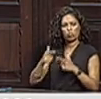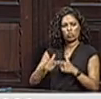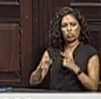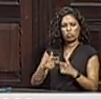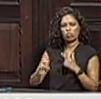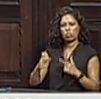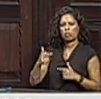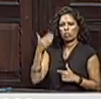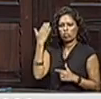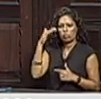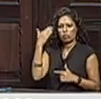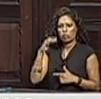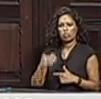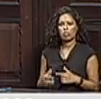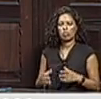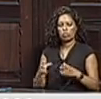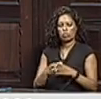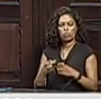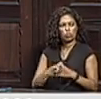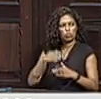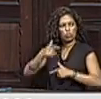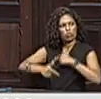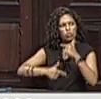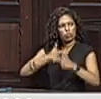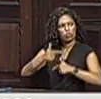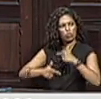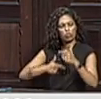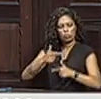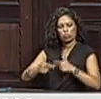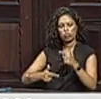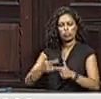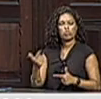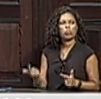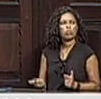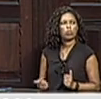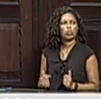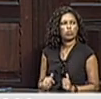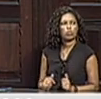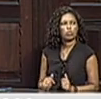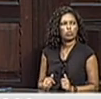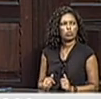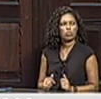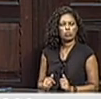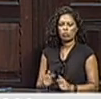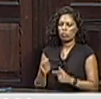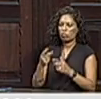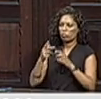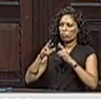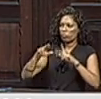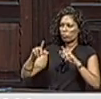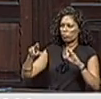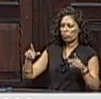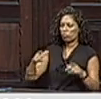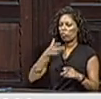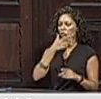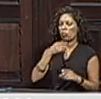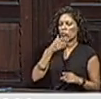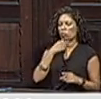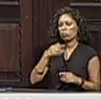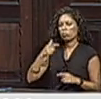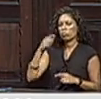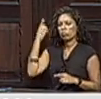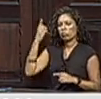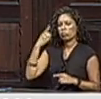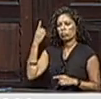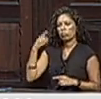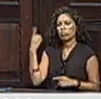apoiará esse destaque, que não é só meu. Diversos parlamentares, bancada do